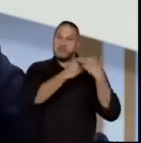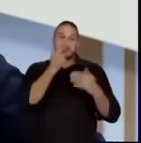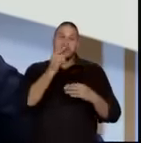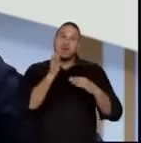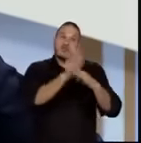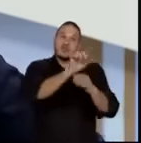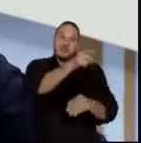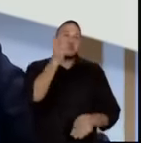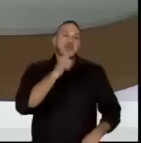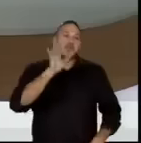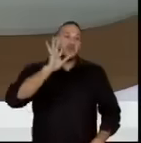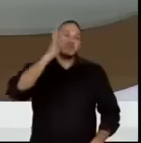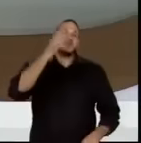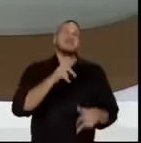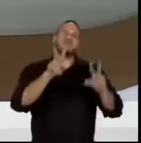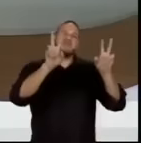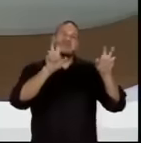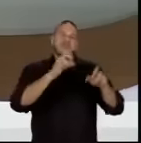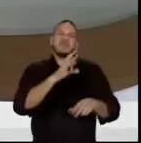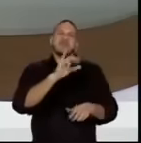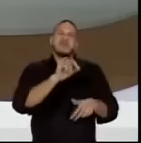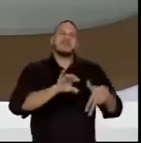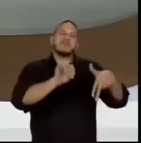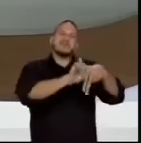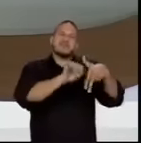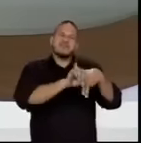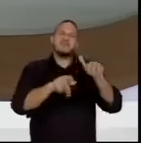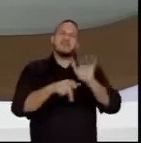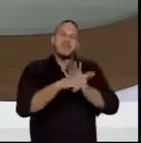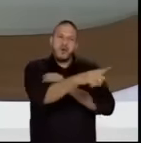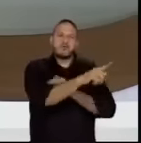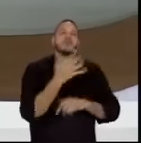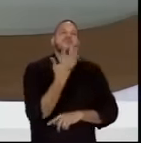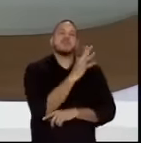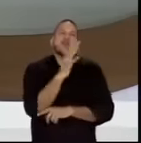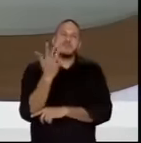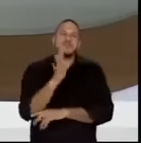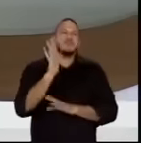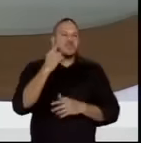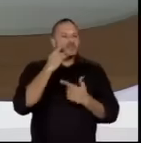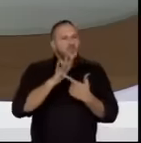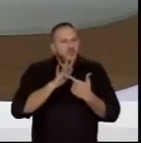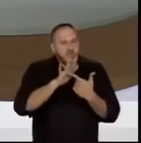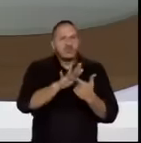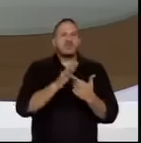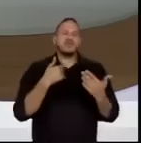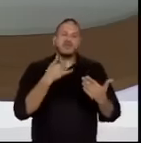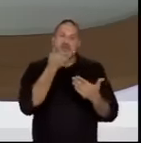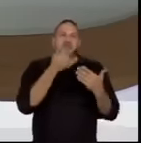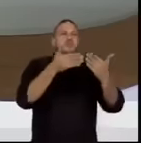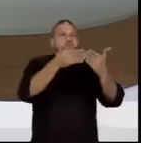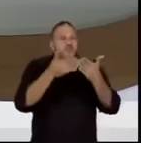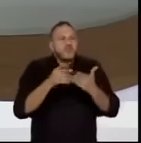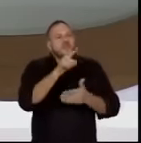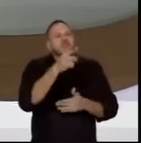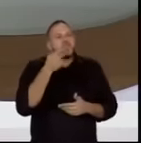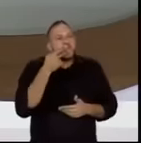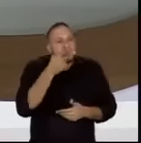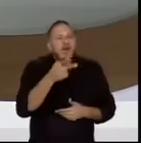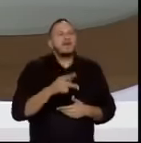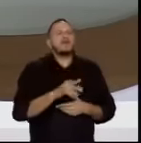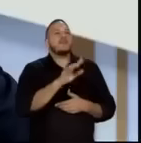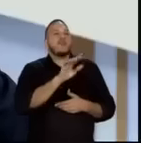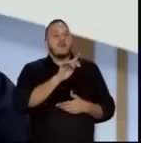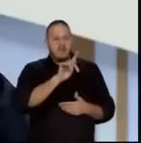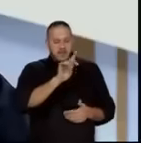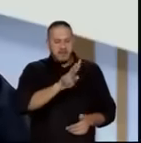crise diplomática, crise de diplomacia ambiental, como vem sendo chamada. Então, por favor, o que o senhor diz para o Ernesto Araújo,